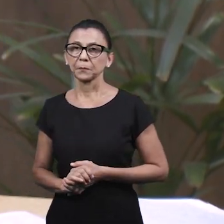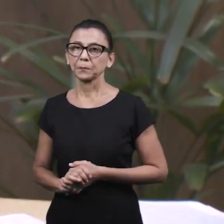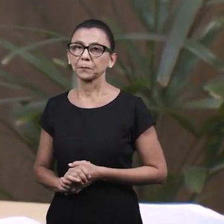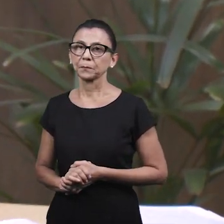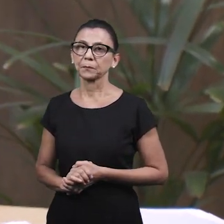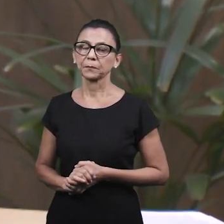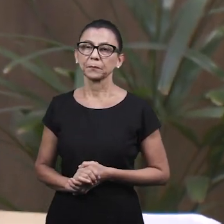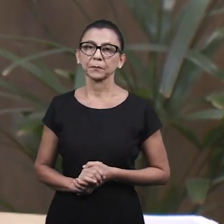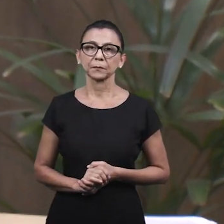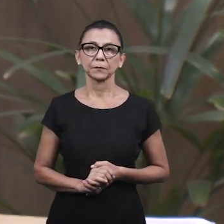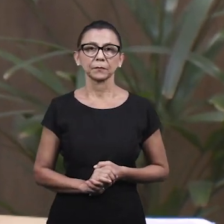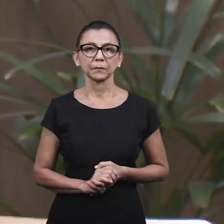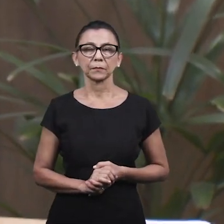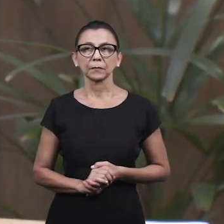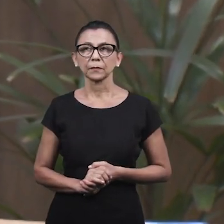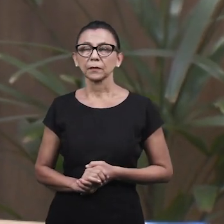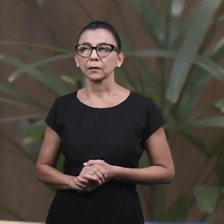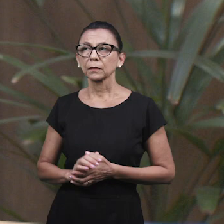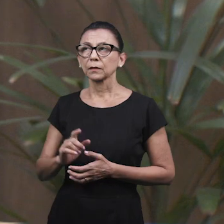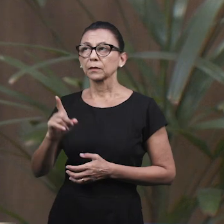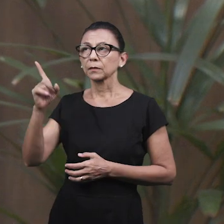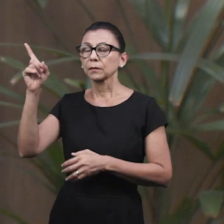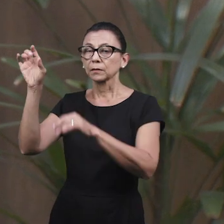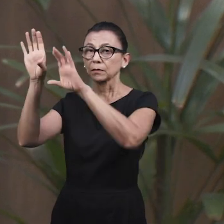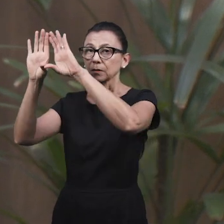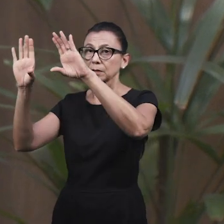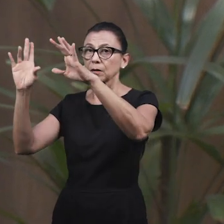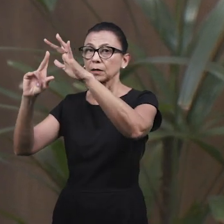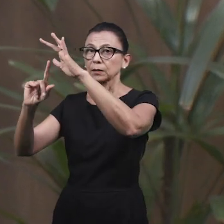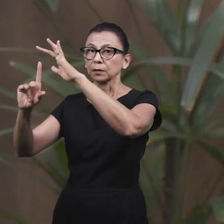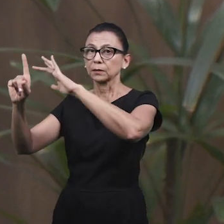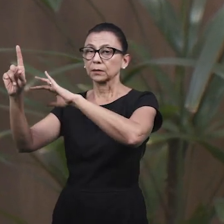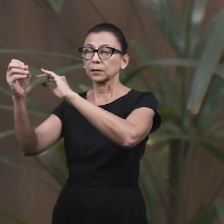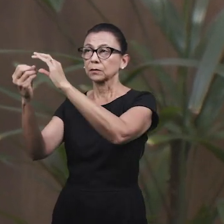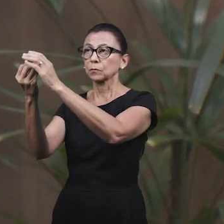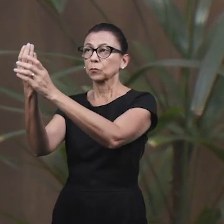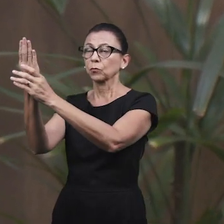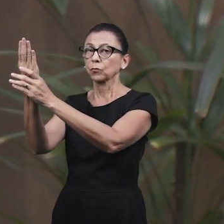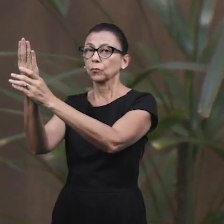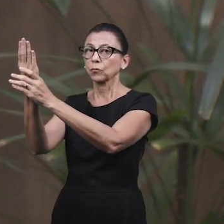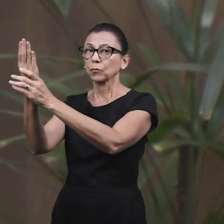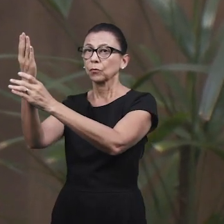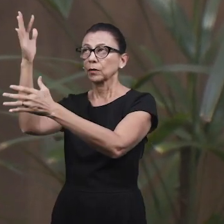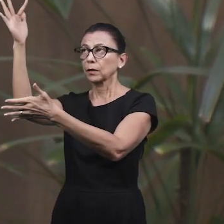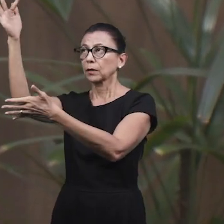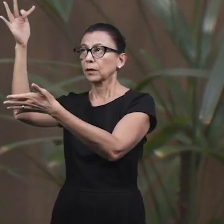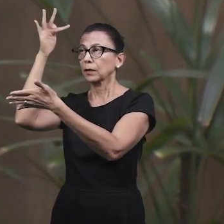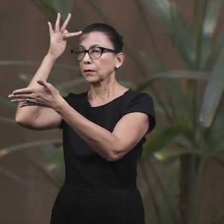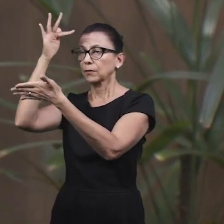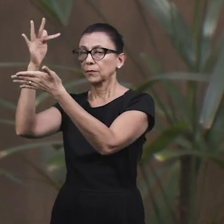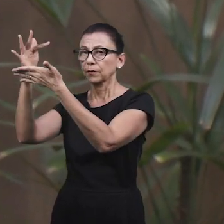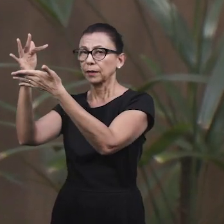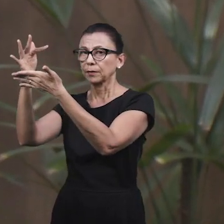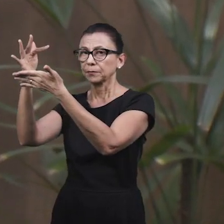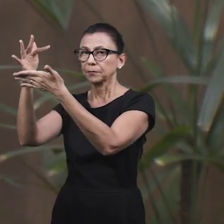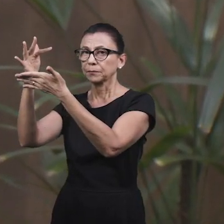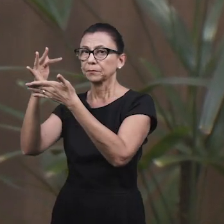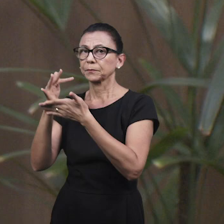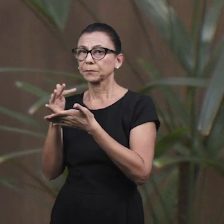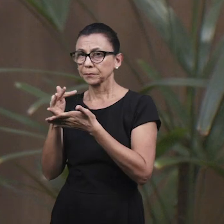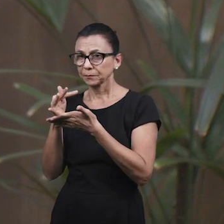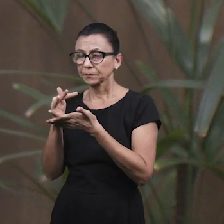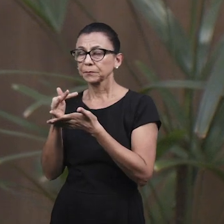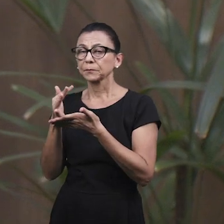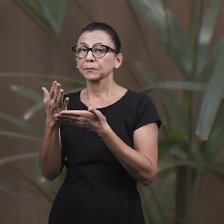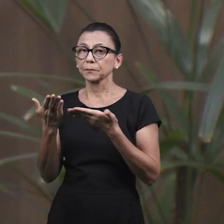uma origem na eternidade. Ela não nasce aqui, não é? Então é por